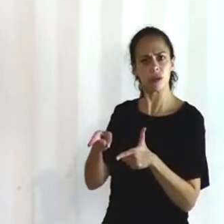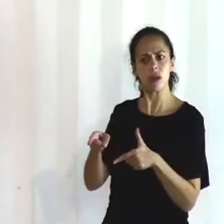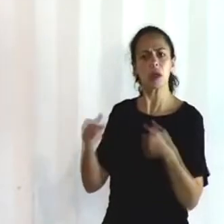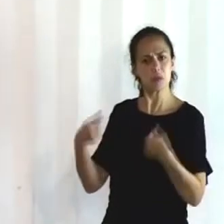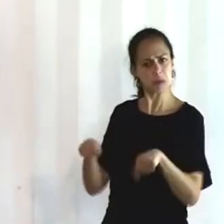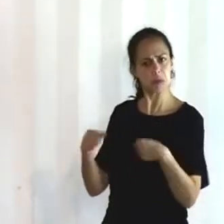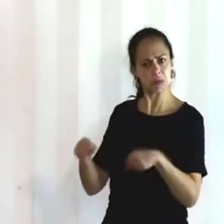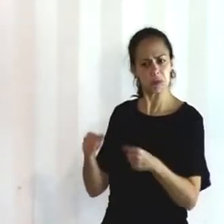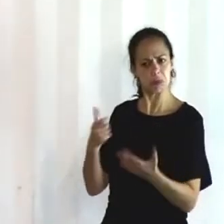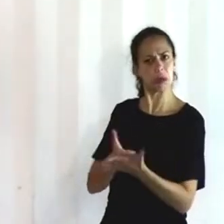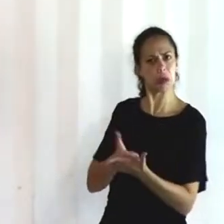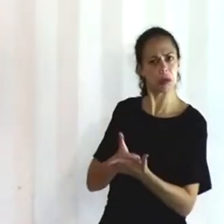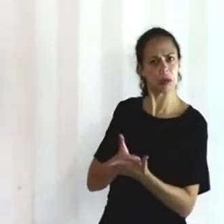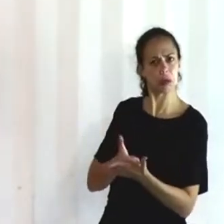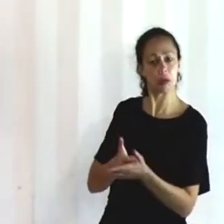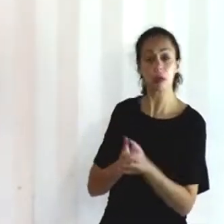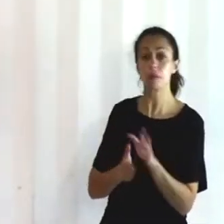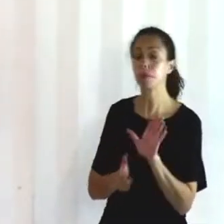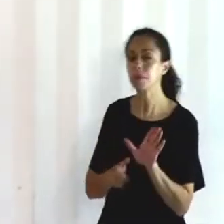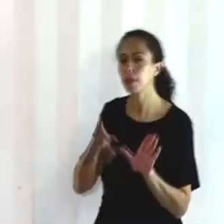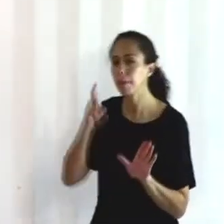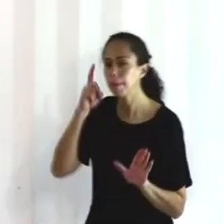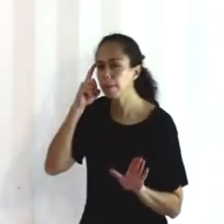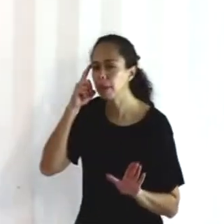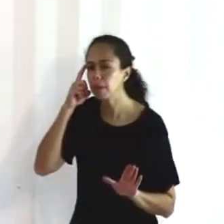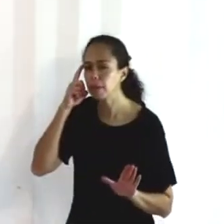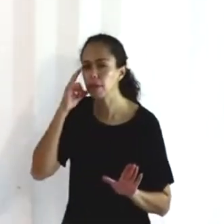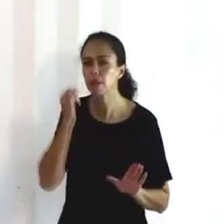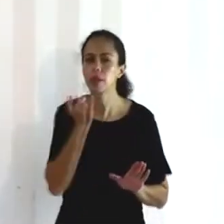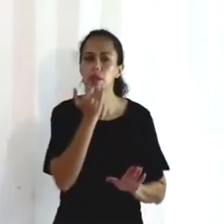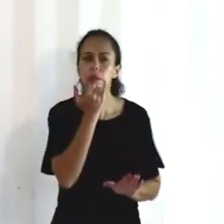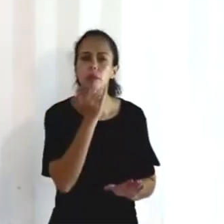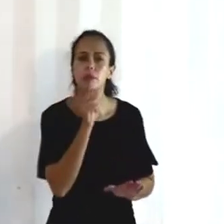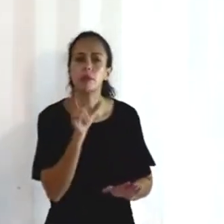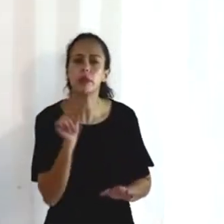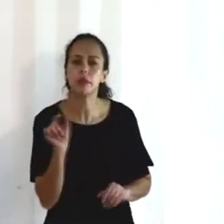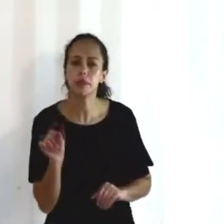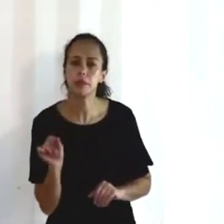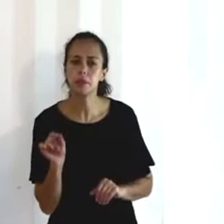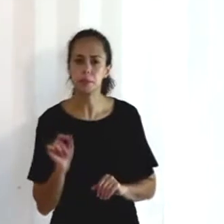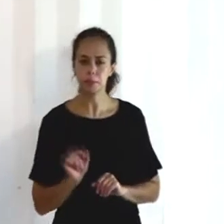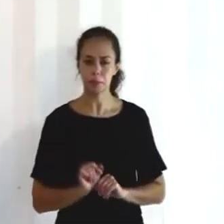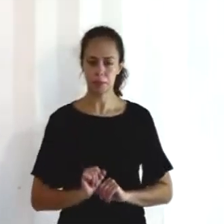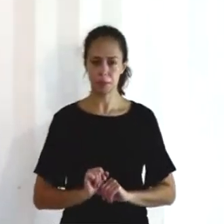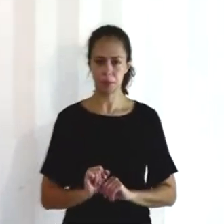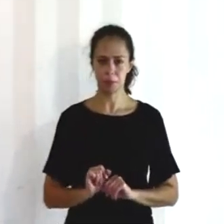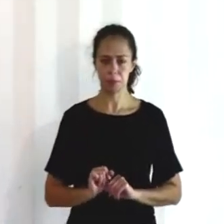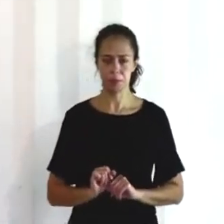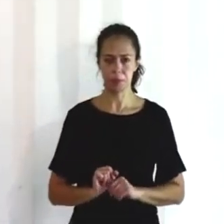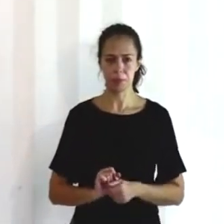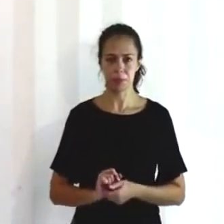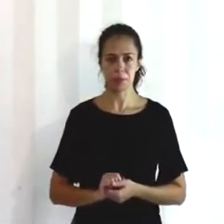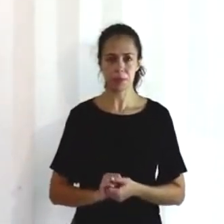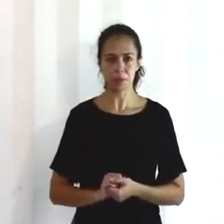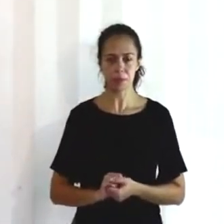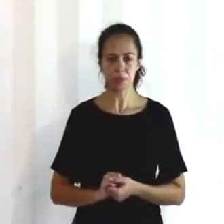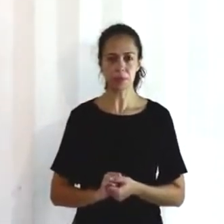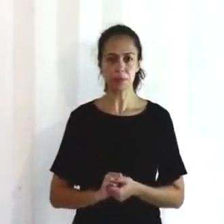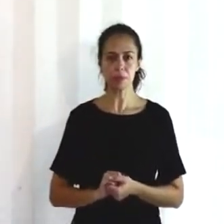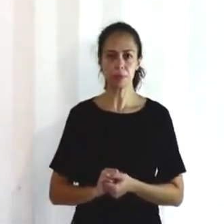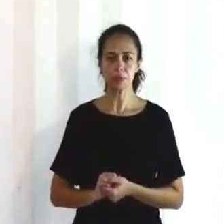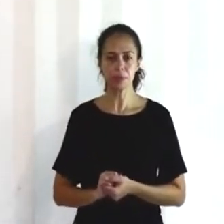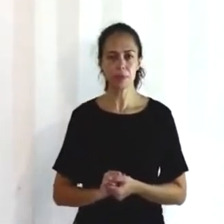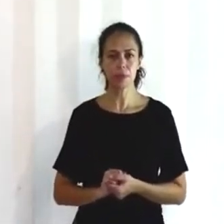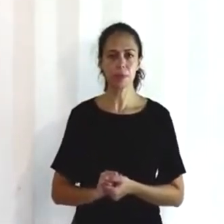questão do perdão. De certa forma, o que essa pessoa imaginava, que ela estava